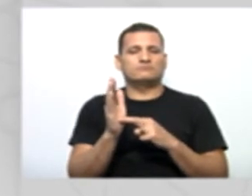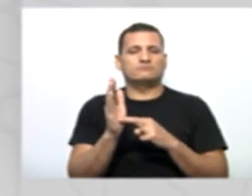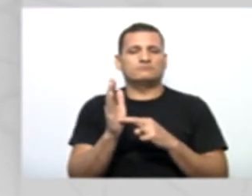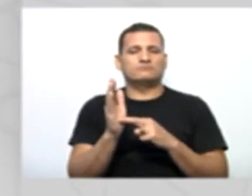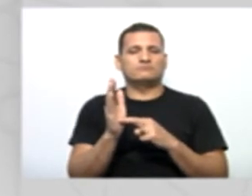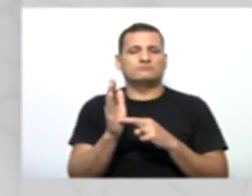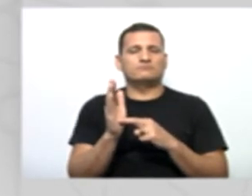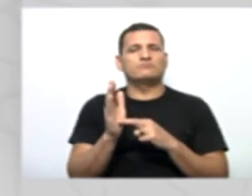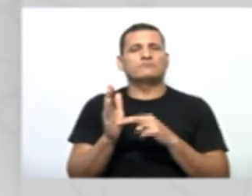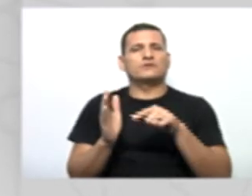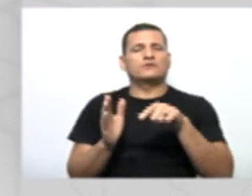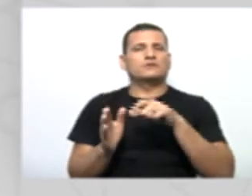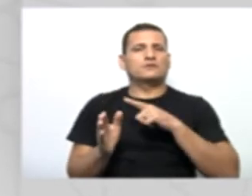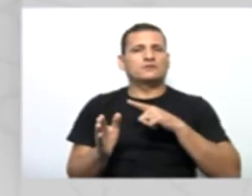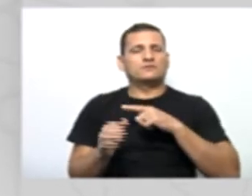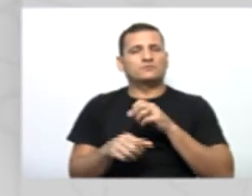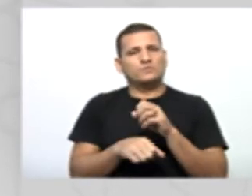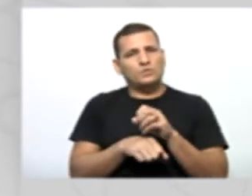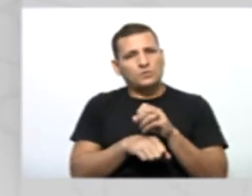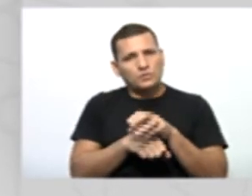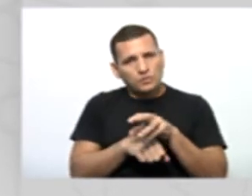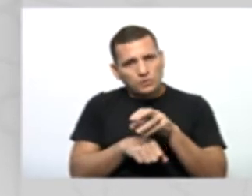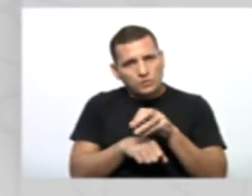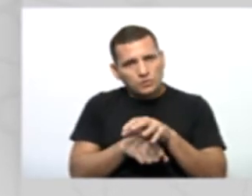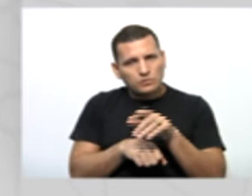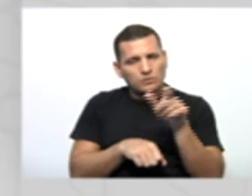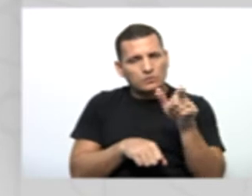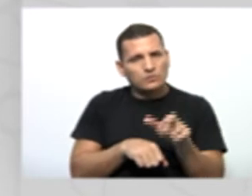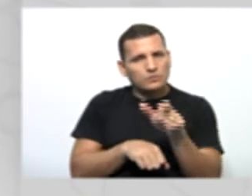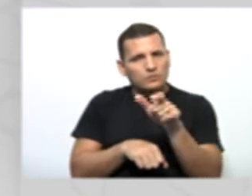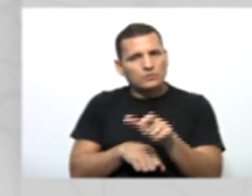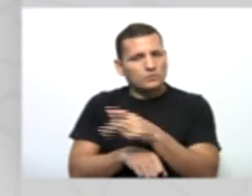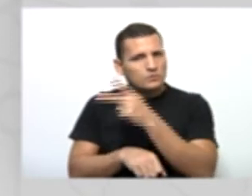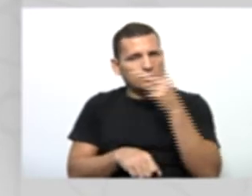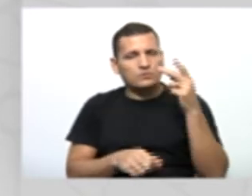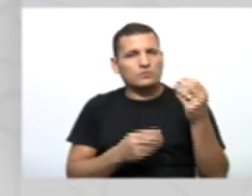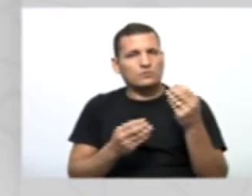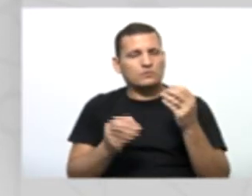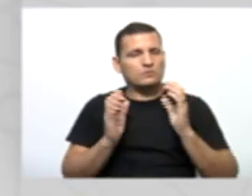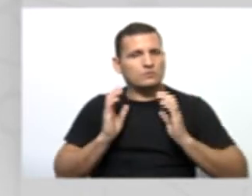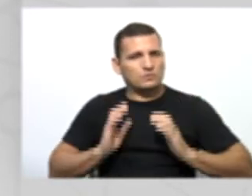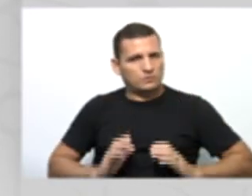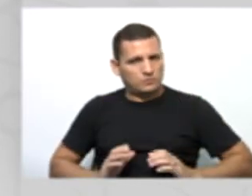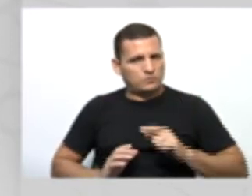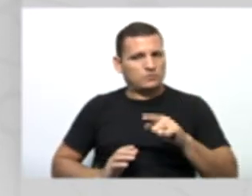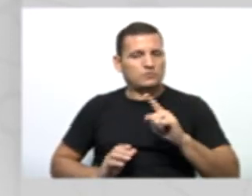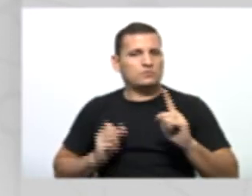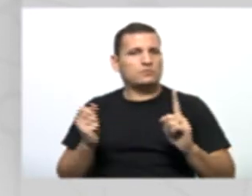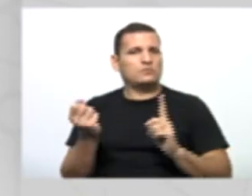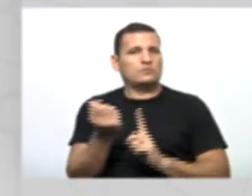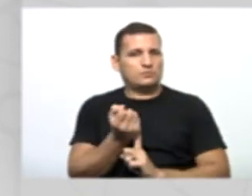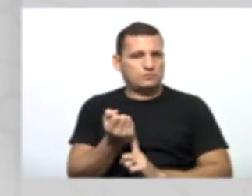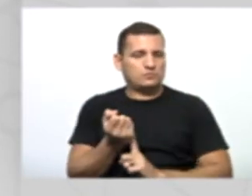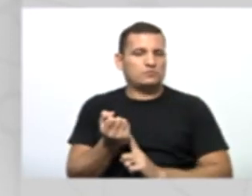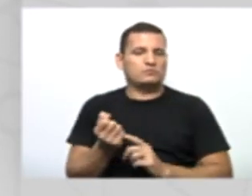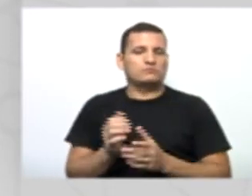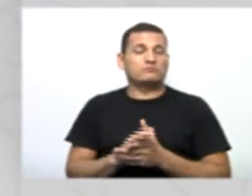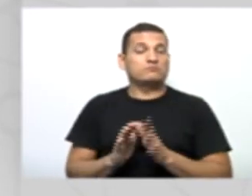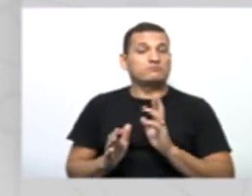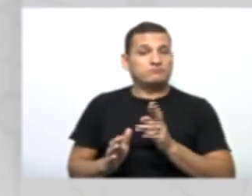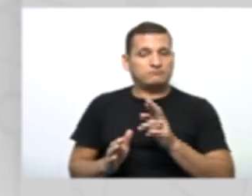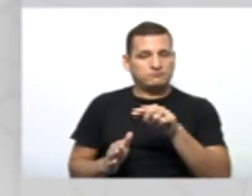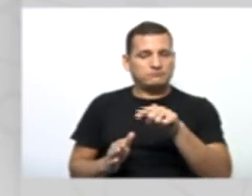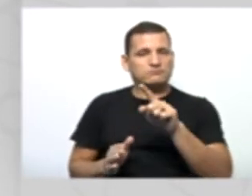que orientam o modo de agir dos indivíduos daquela sociedade. Claro que a resposta dessa é